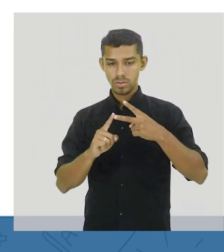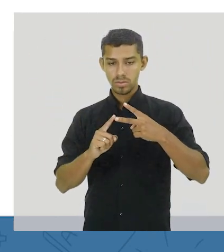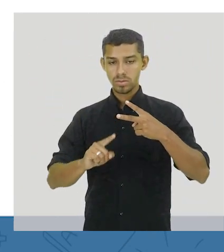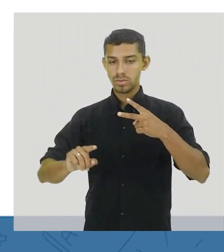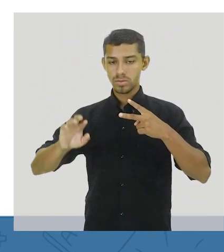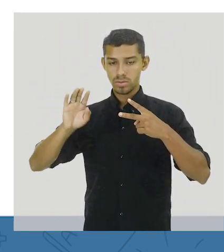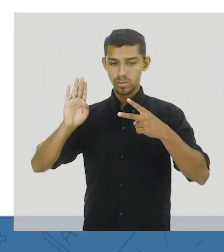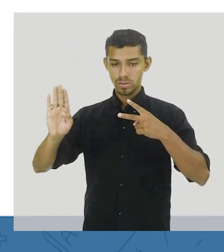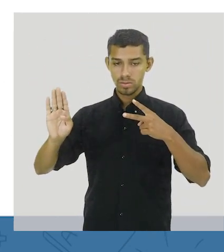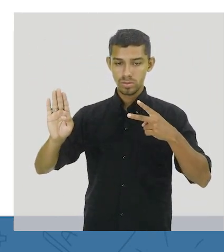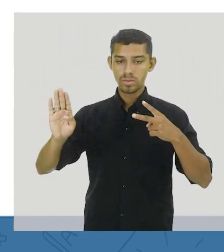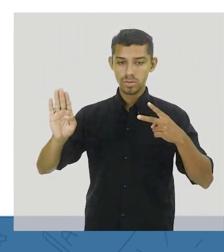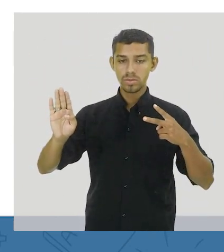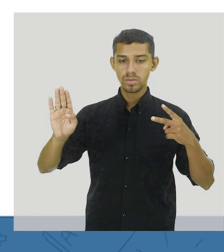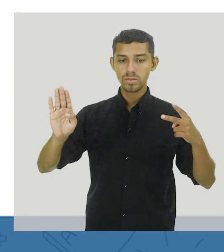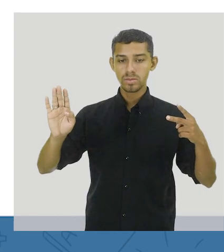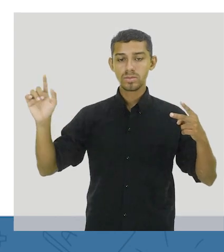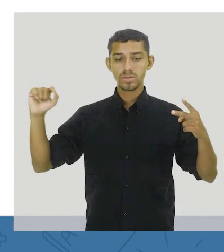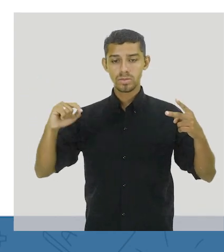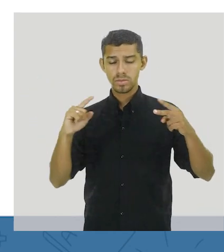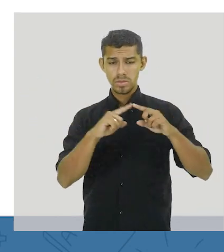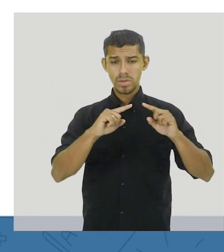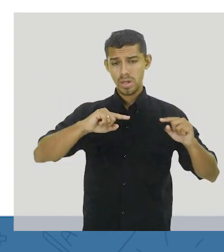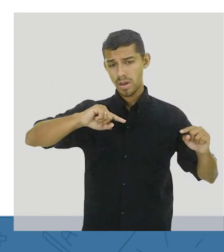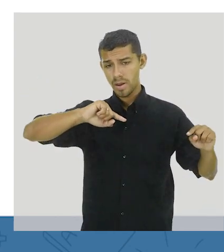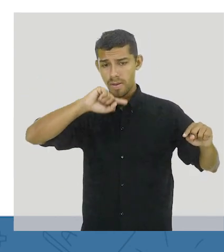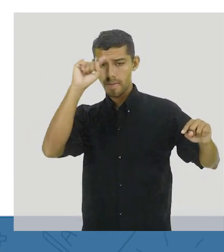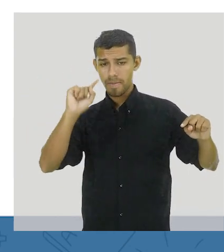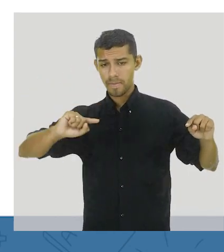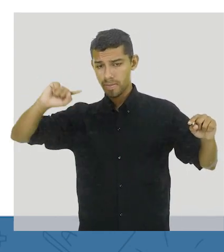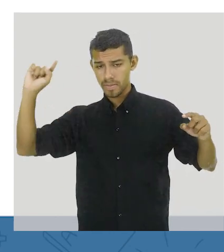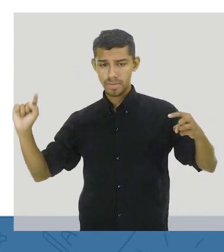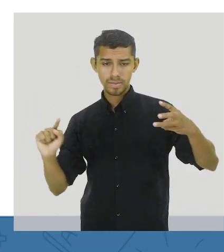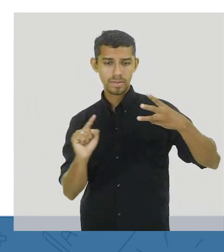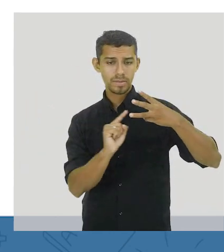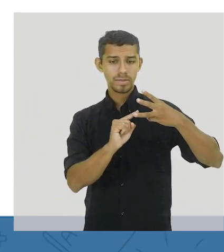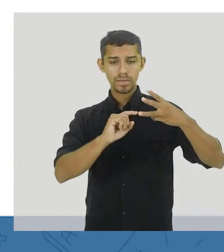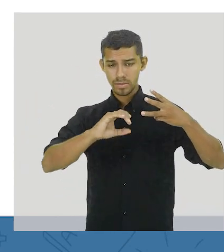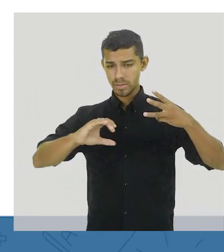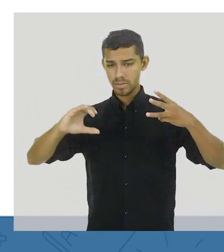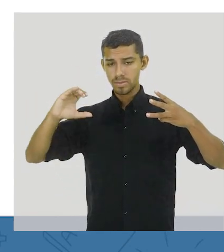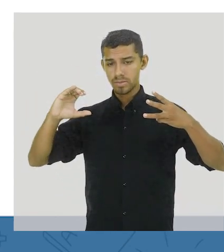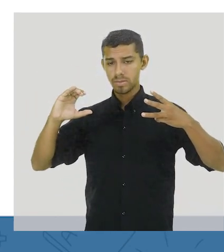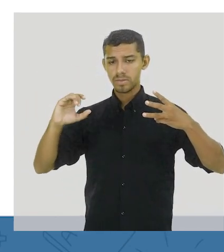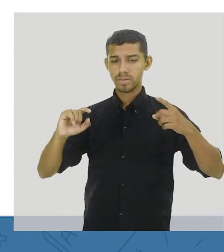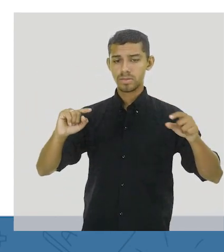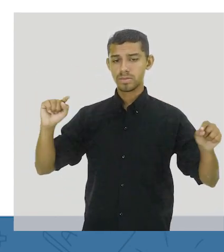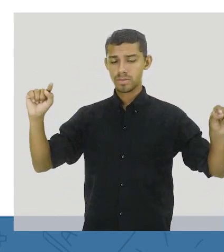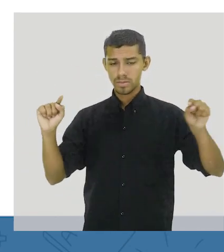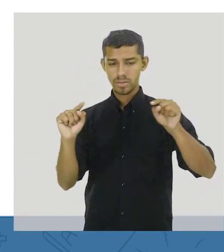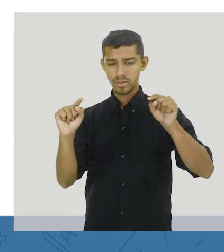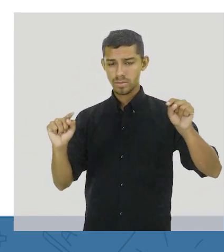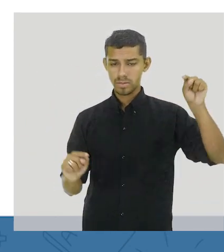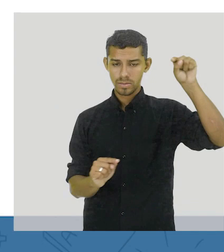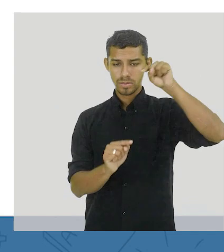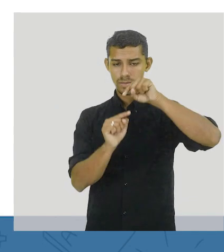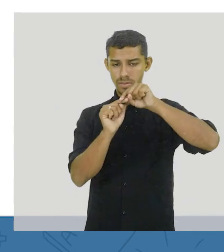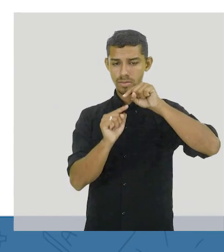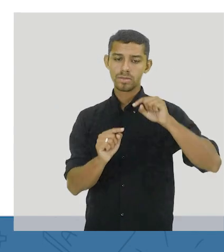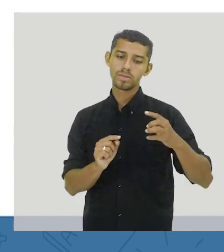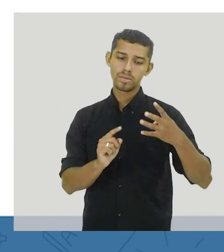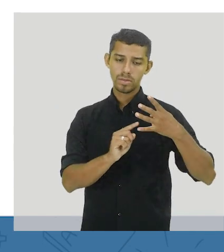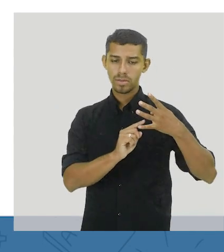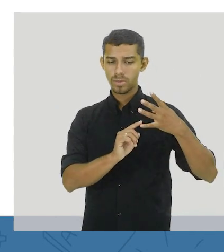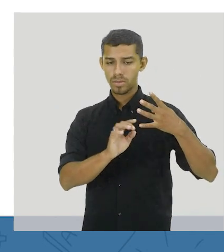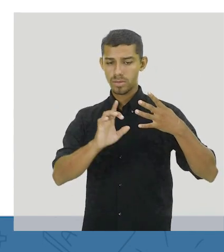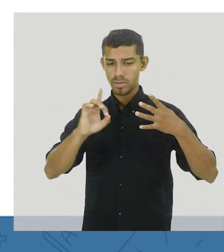Letra C, a polarização dos pulsos. Letra D, uma